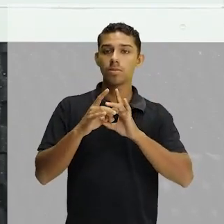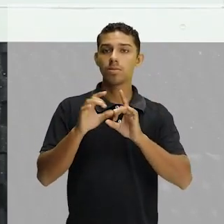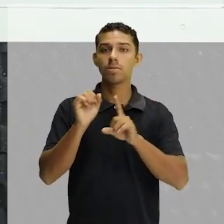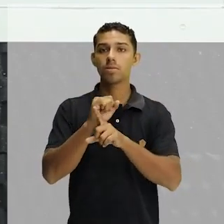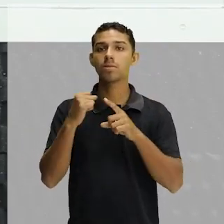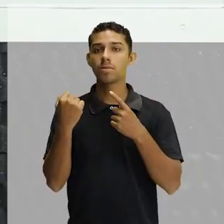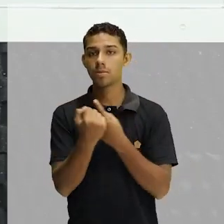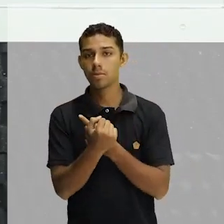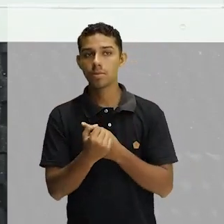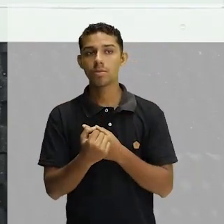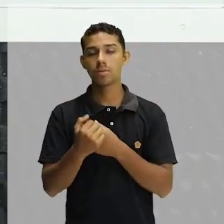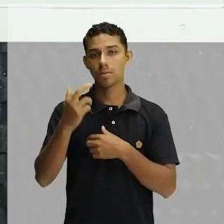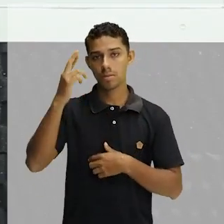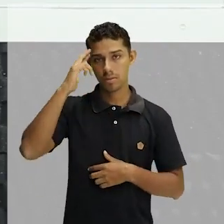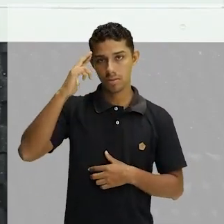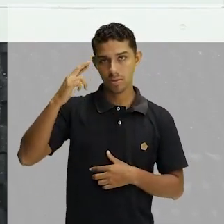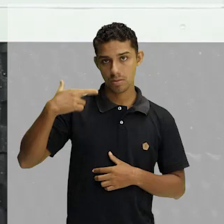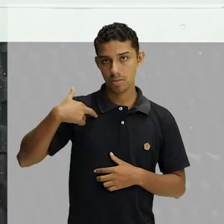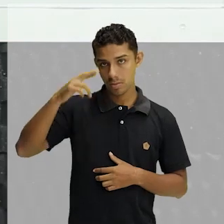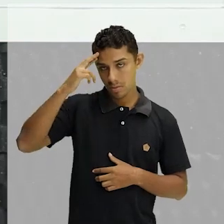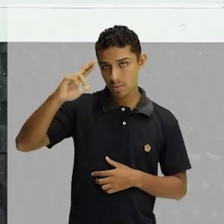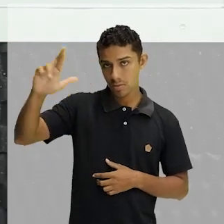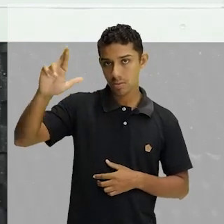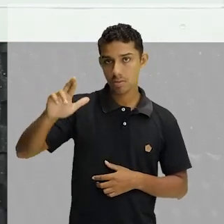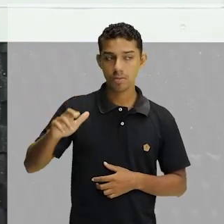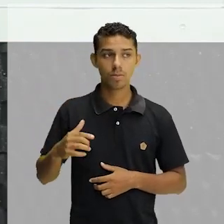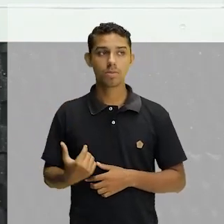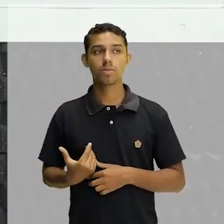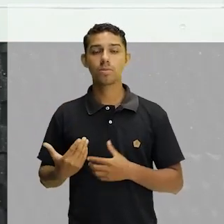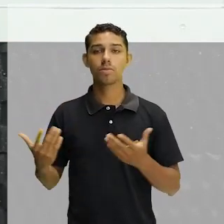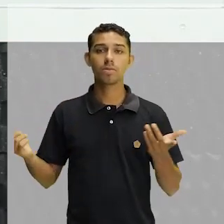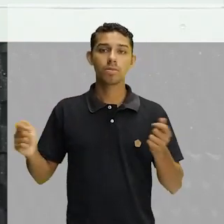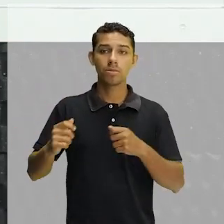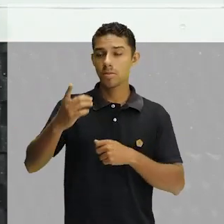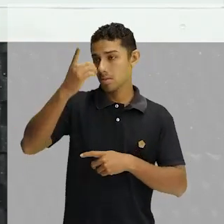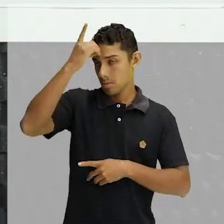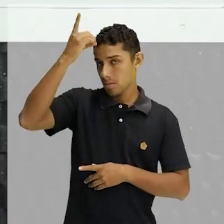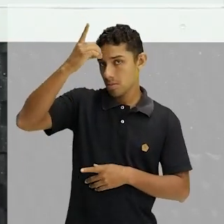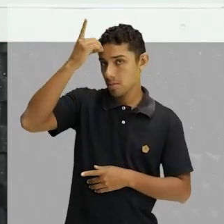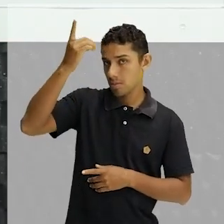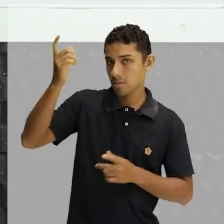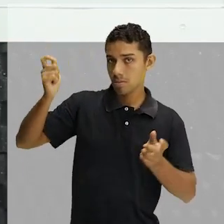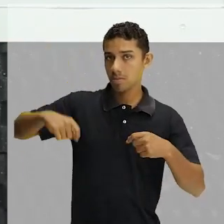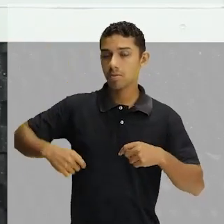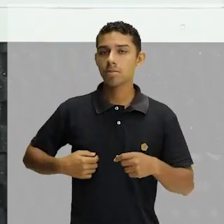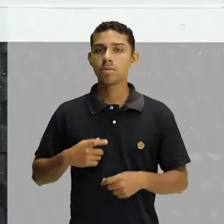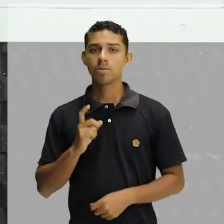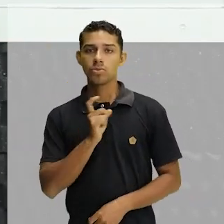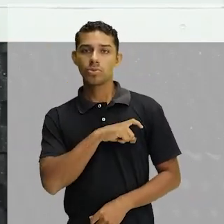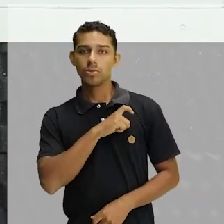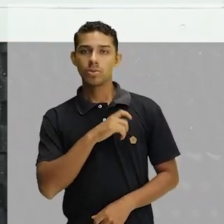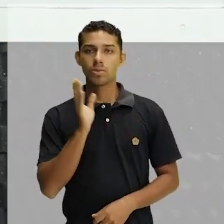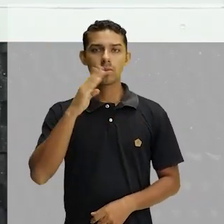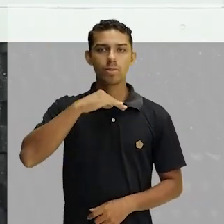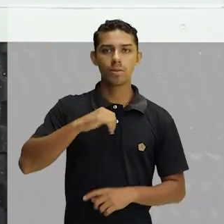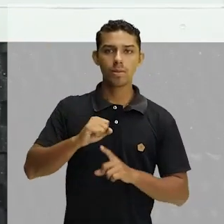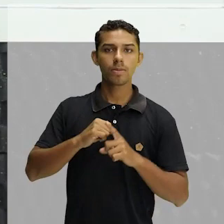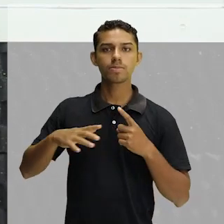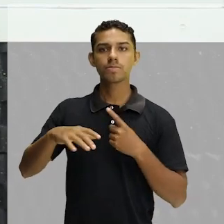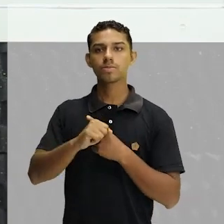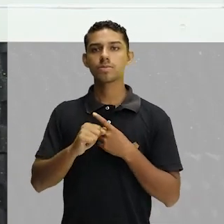religiosa, defesa das minhas ideias e até mesmo ao grande mal da sociedade, que é a propriedade